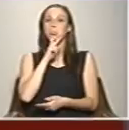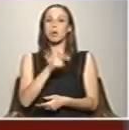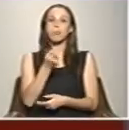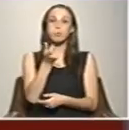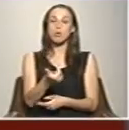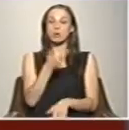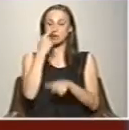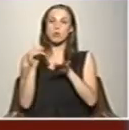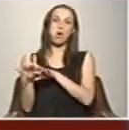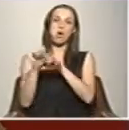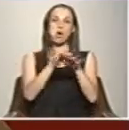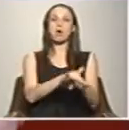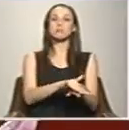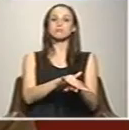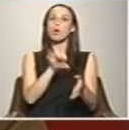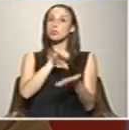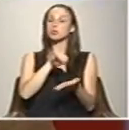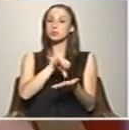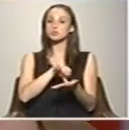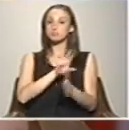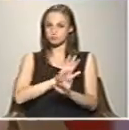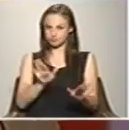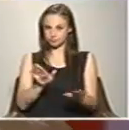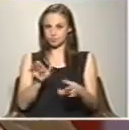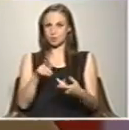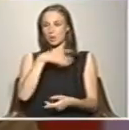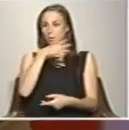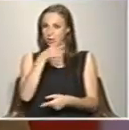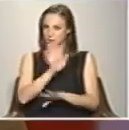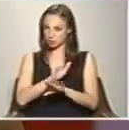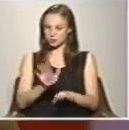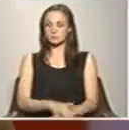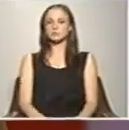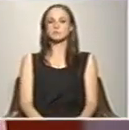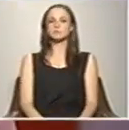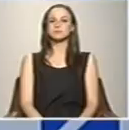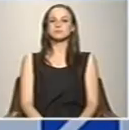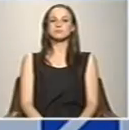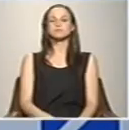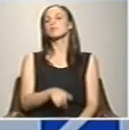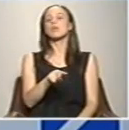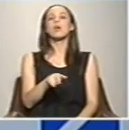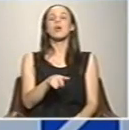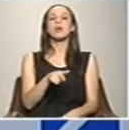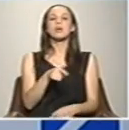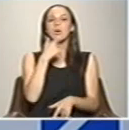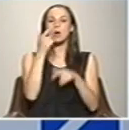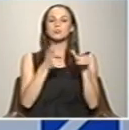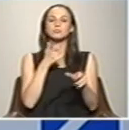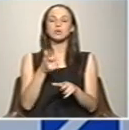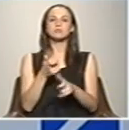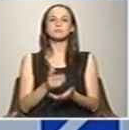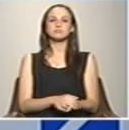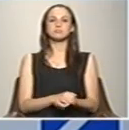pessoas movem-se para o centro. Uma primeira explicação. Haverá outras, mas essa é a ideia. Haverá esta tendência cada vez maior, uma vez que a população vai crescendo? Digamos, uma